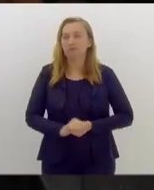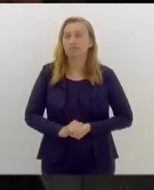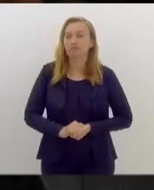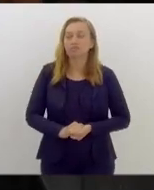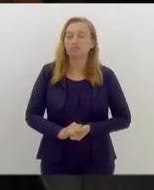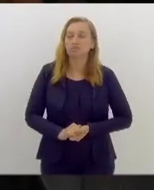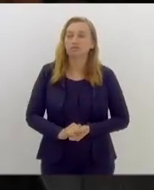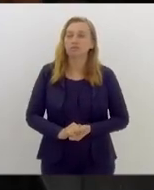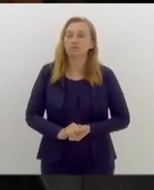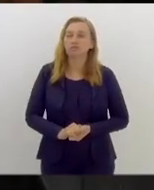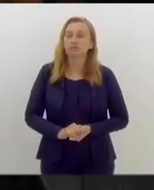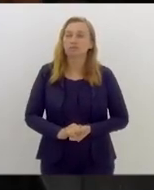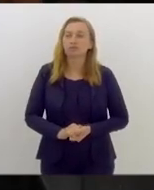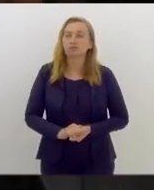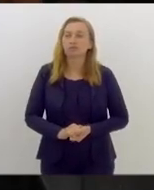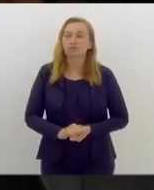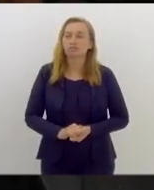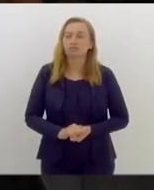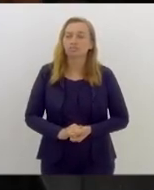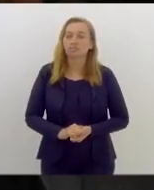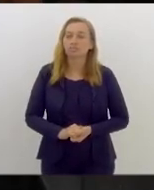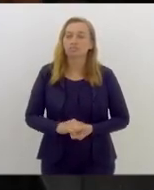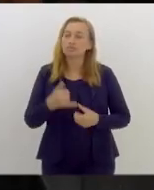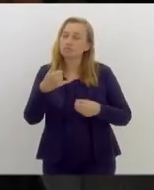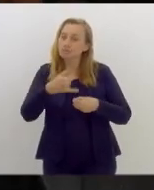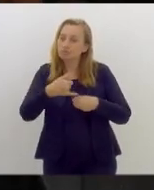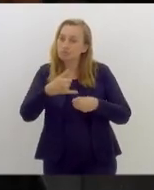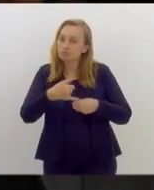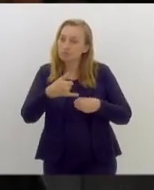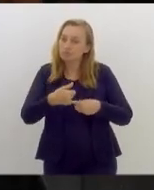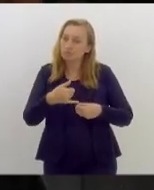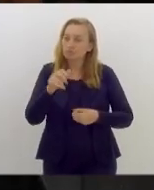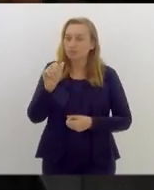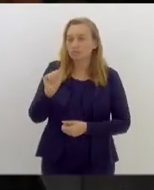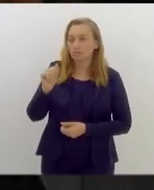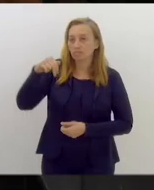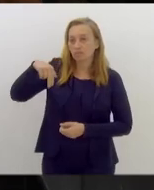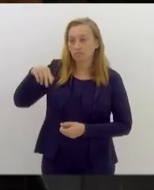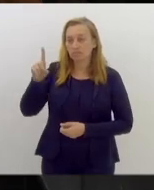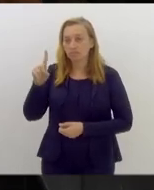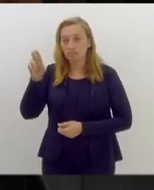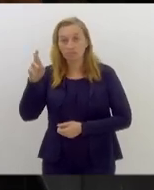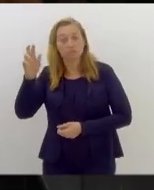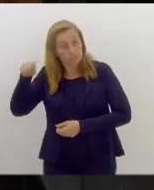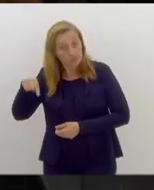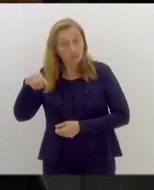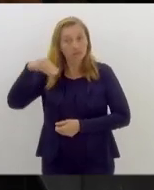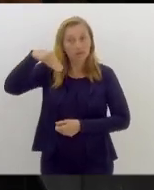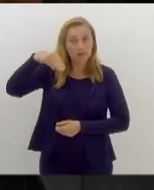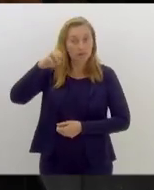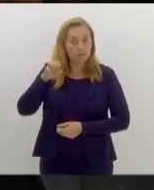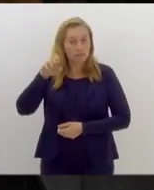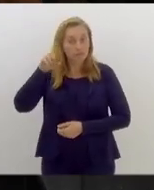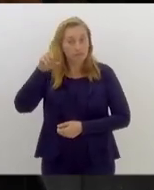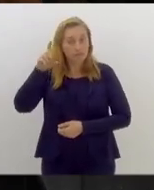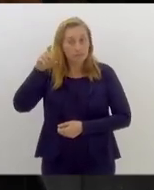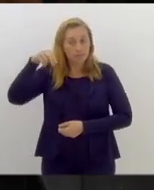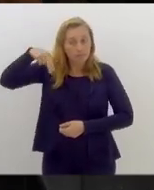O ministro dos combustíveis é o André Mendonça, ministro André Mendonça.